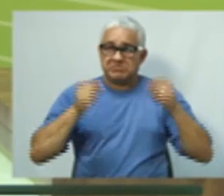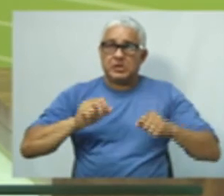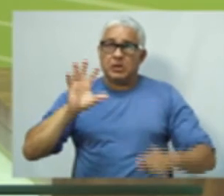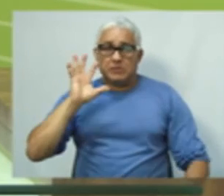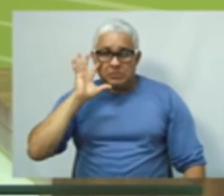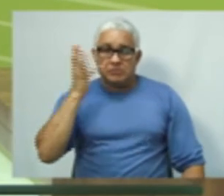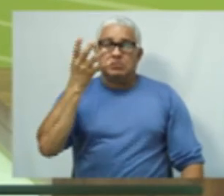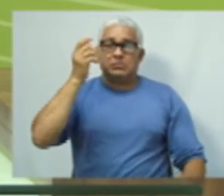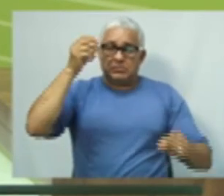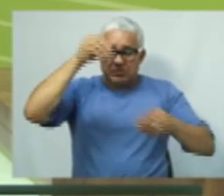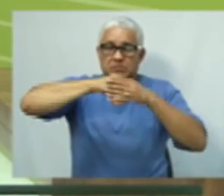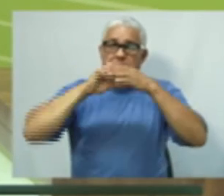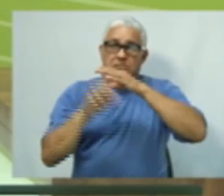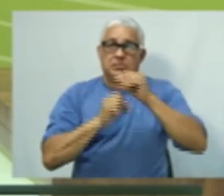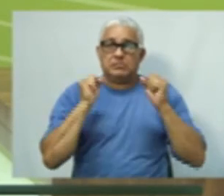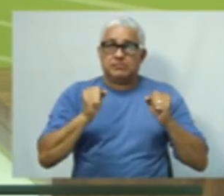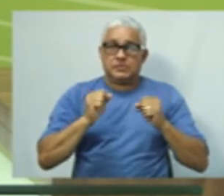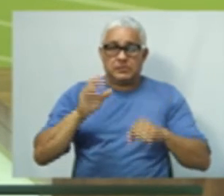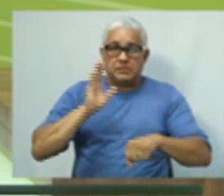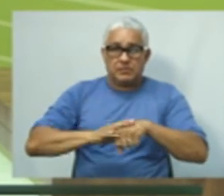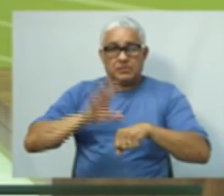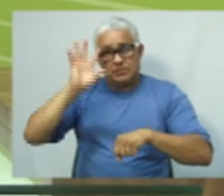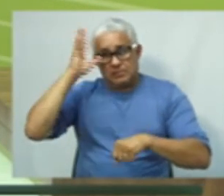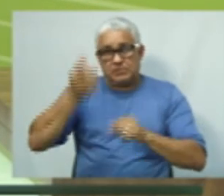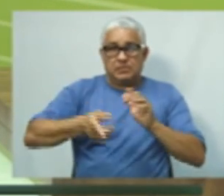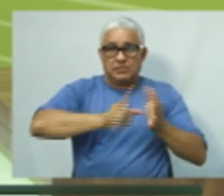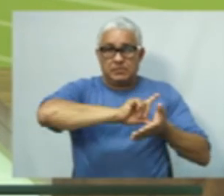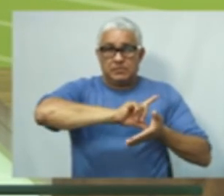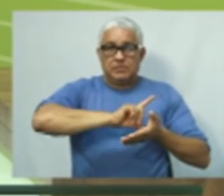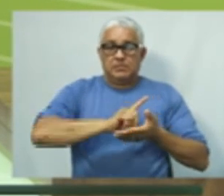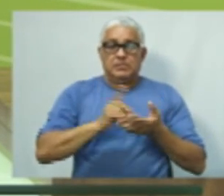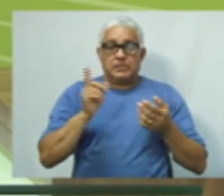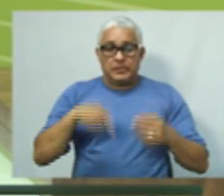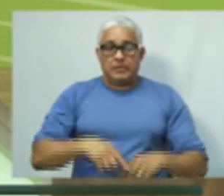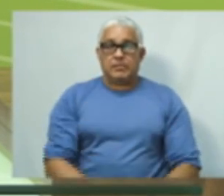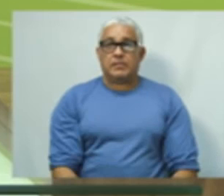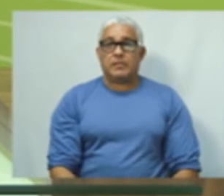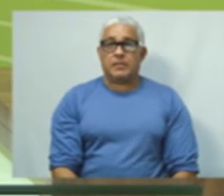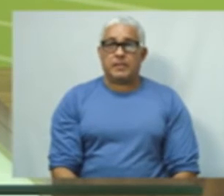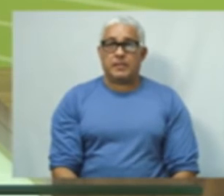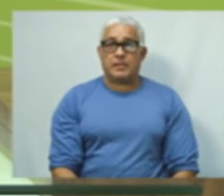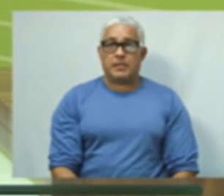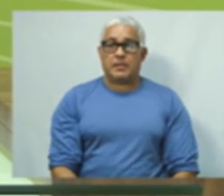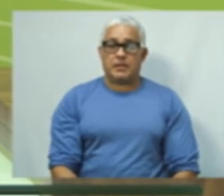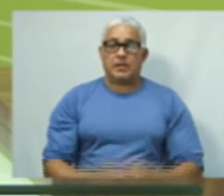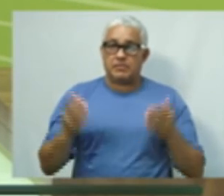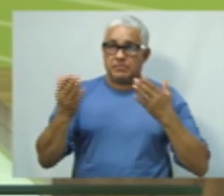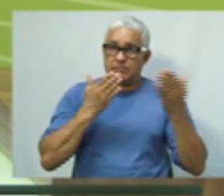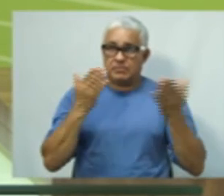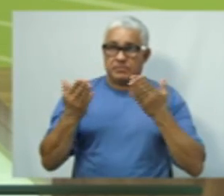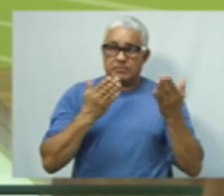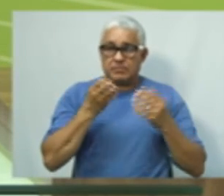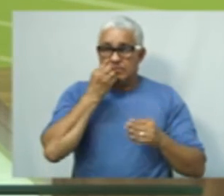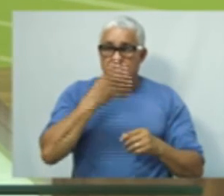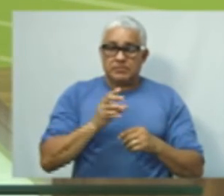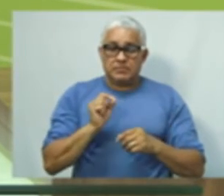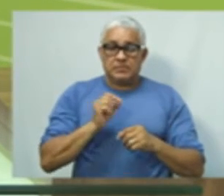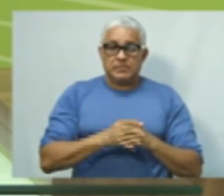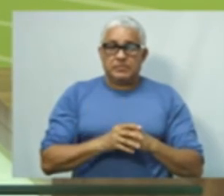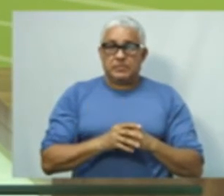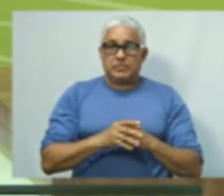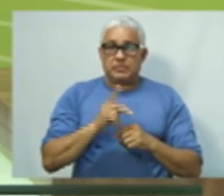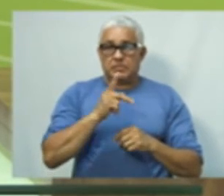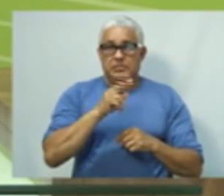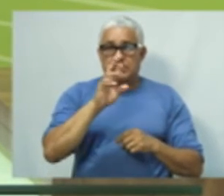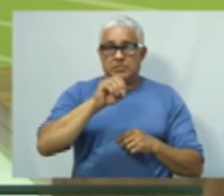vai ocorrer no futuro, para que você possa tomar decisões antecipadas. Esse seria assim uma analogia boa de uma